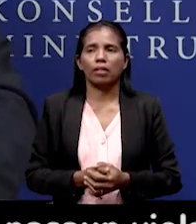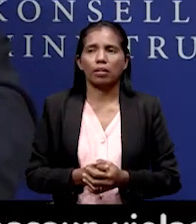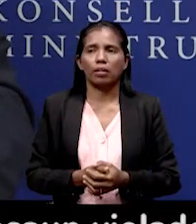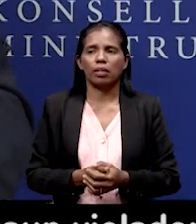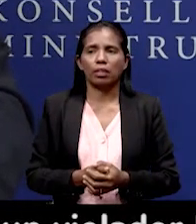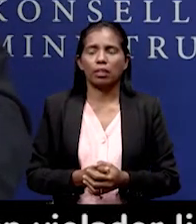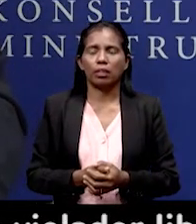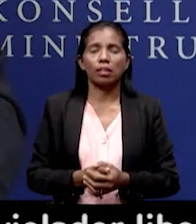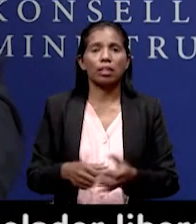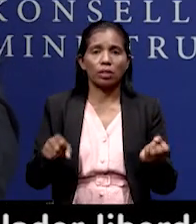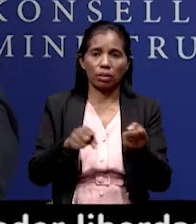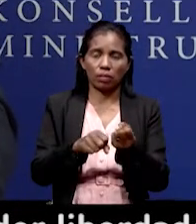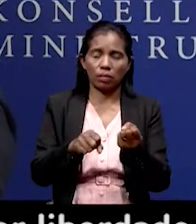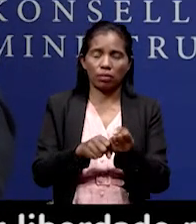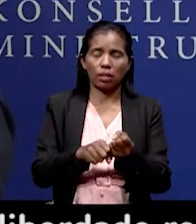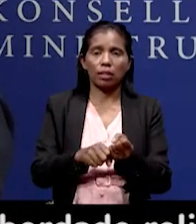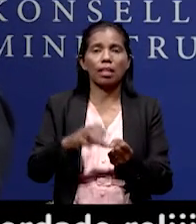contributivo de segurança social.